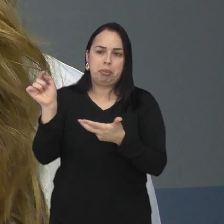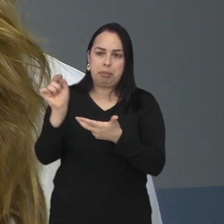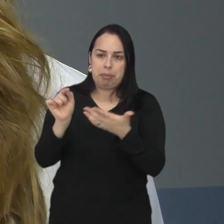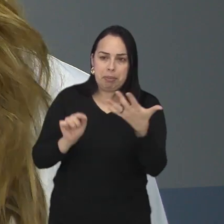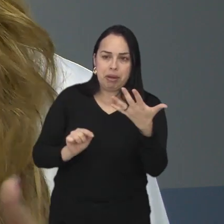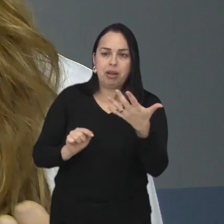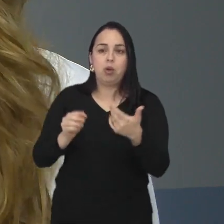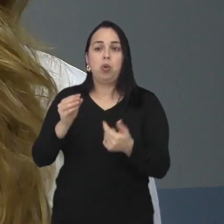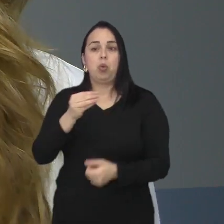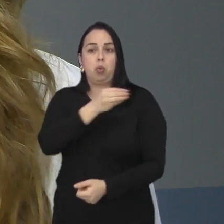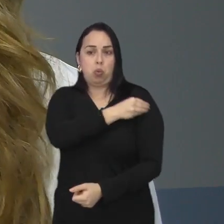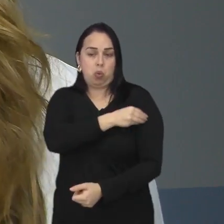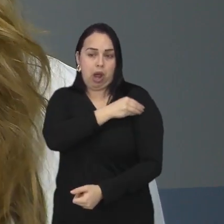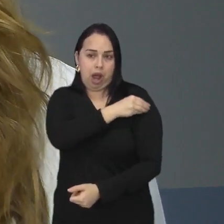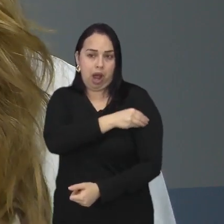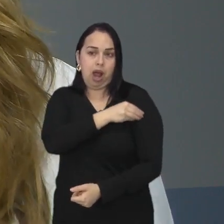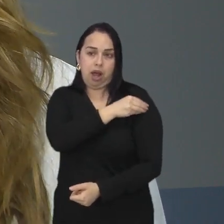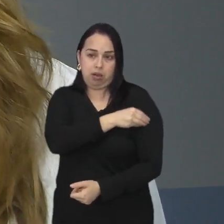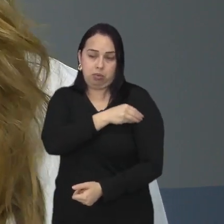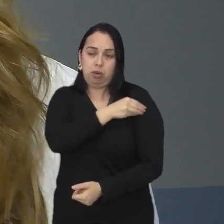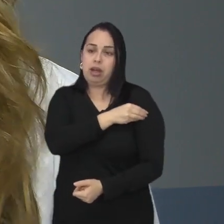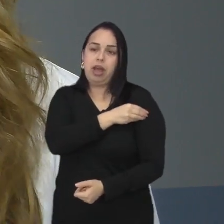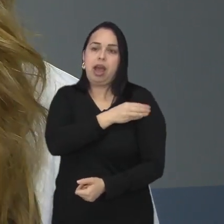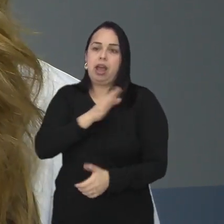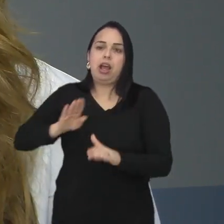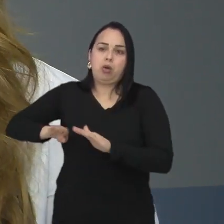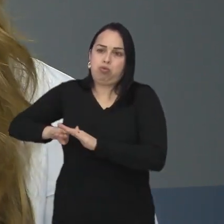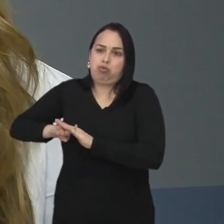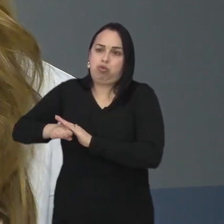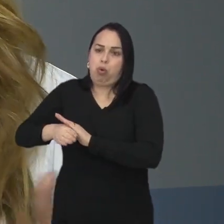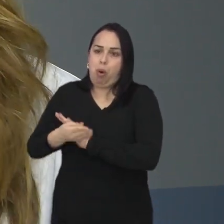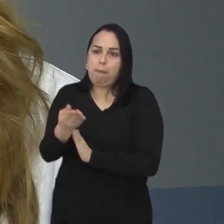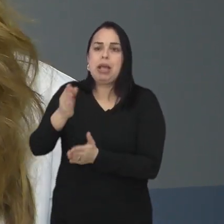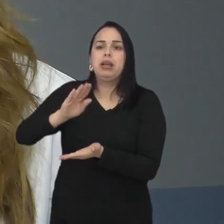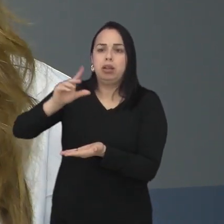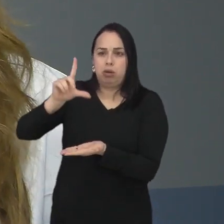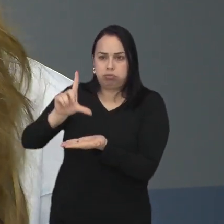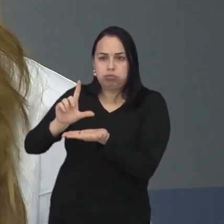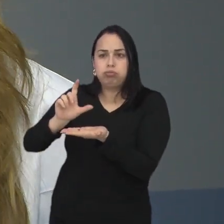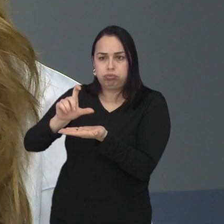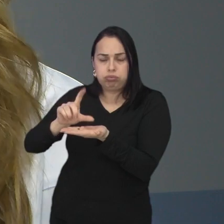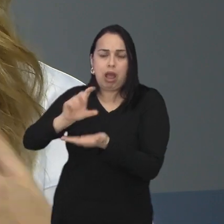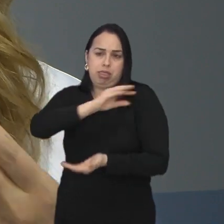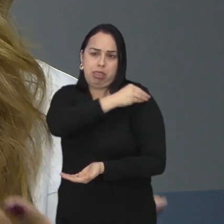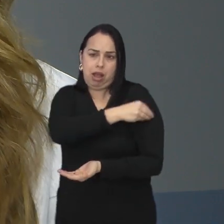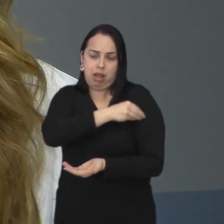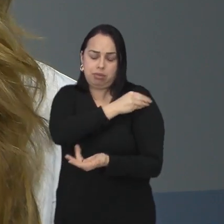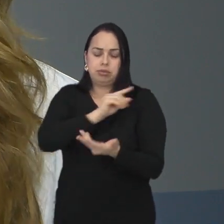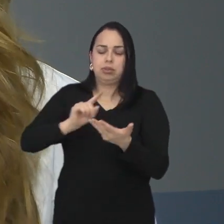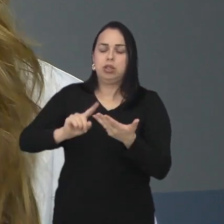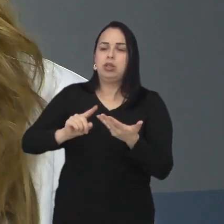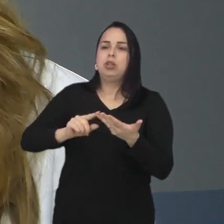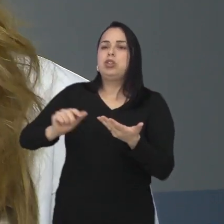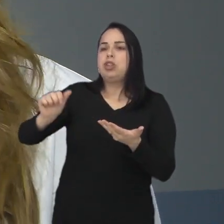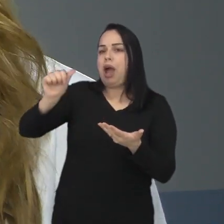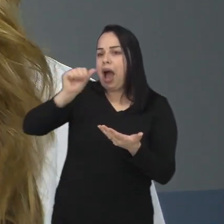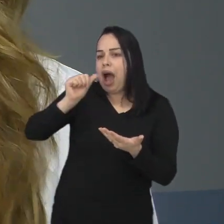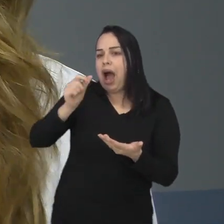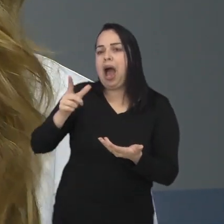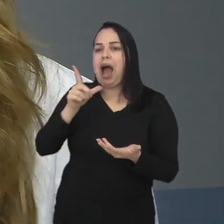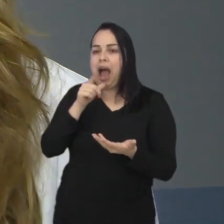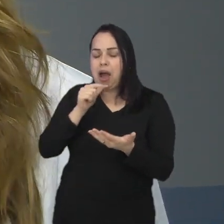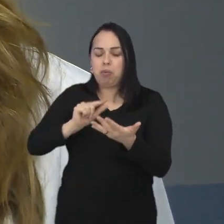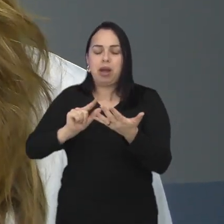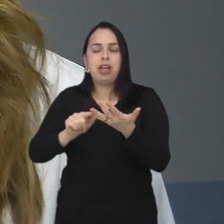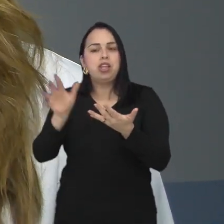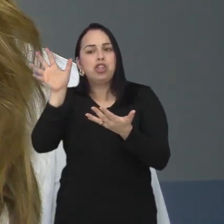as questões de higiene, o álcool em gel, que hoje a gente virou uma coisa bastante rotineira para a gente, também é bem importante, a questão da hidratação, do sono, todas